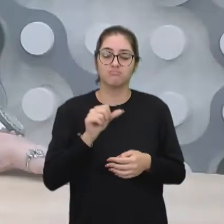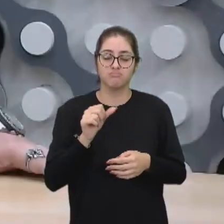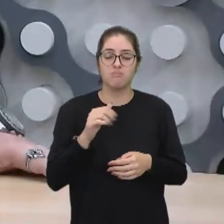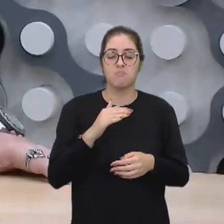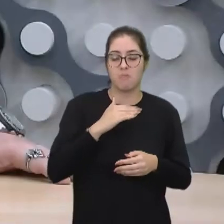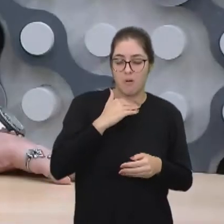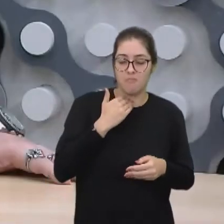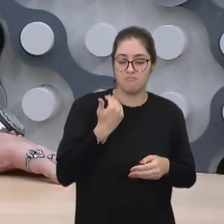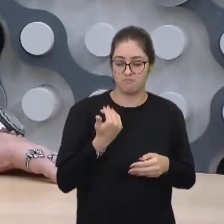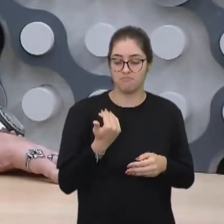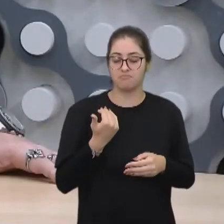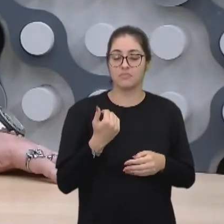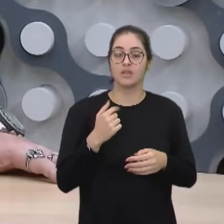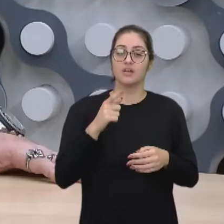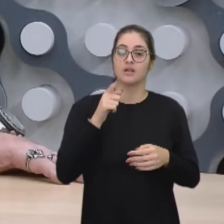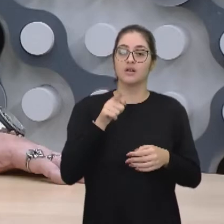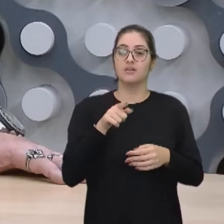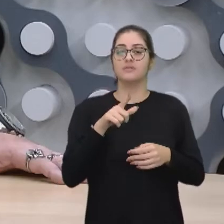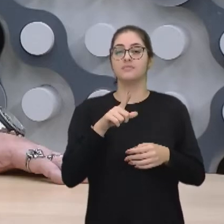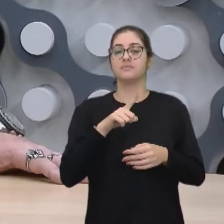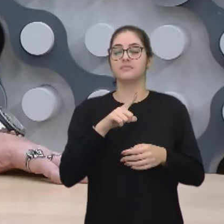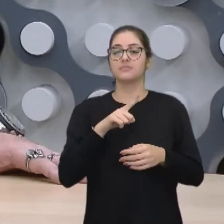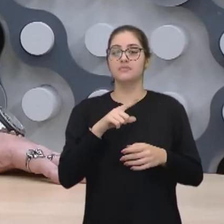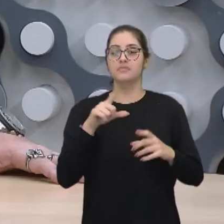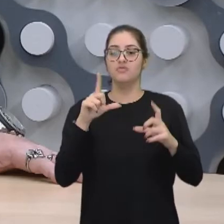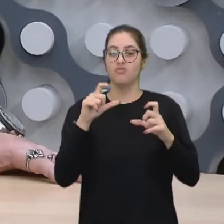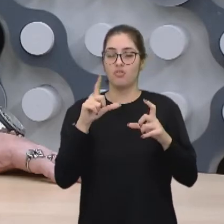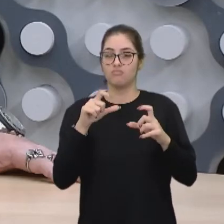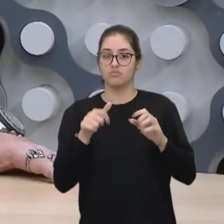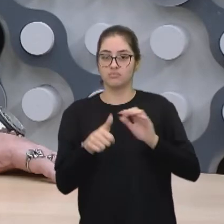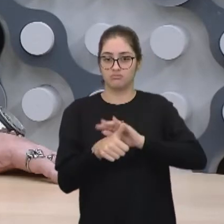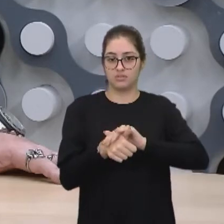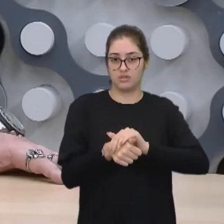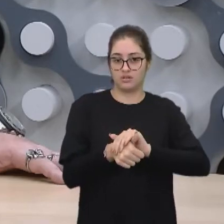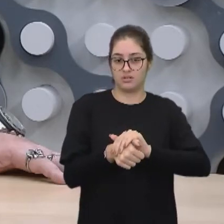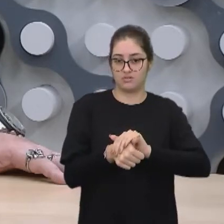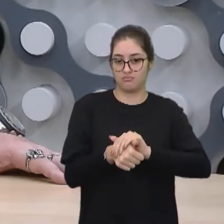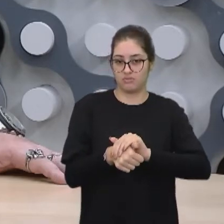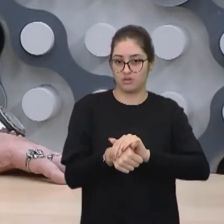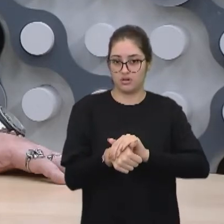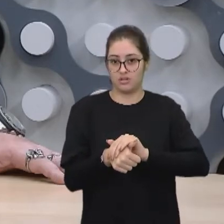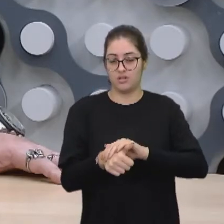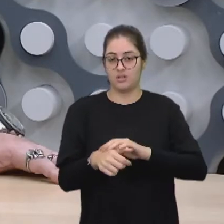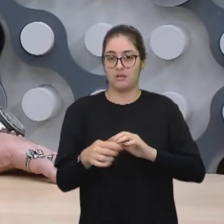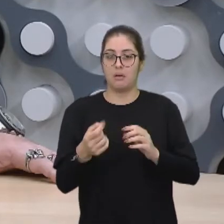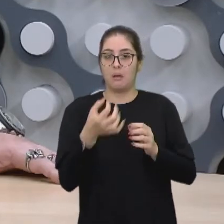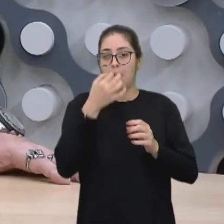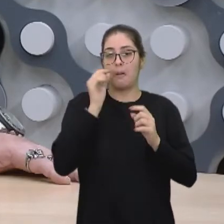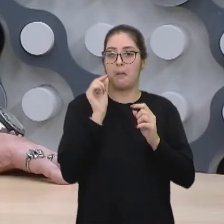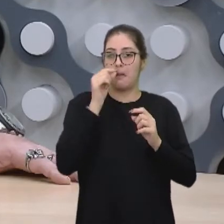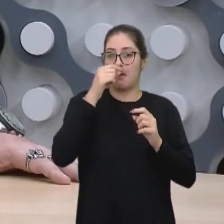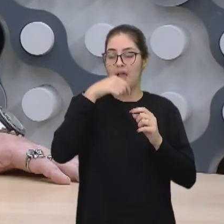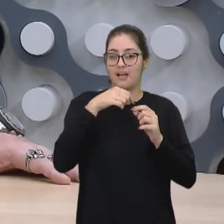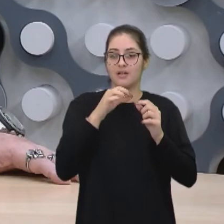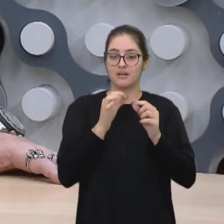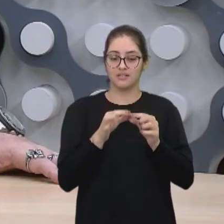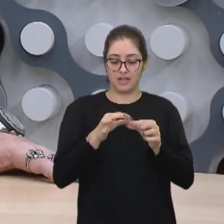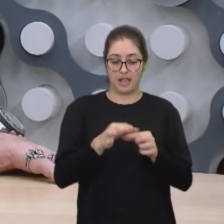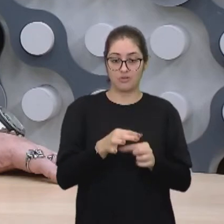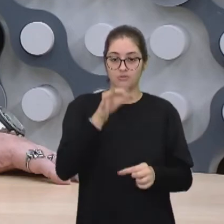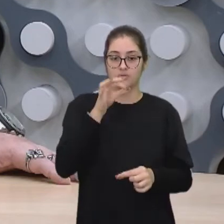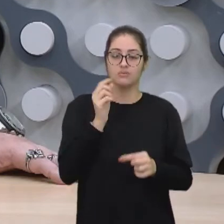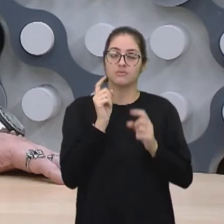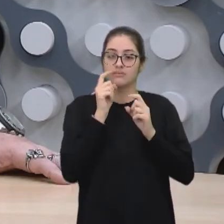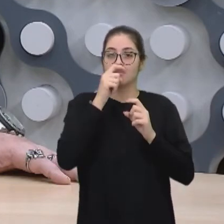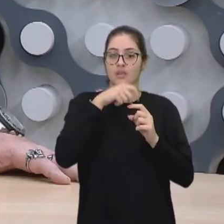colocados aí, né? A famosa imagem da tartaruga, né, com o canudo nas narinas, né, proporcionou aí